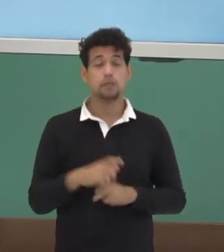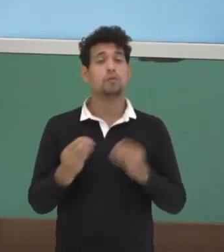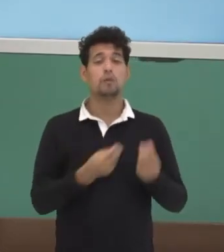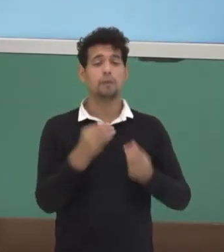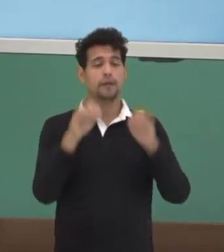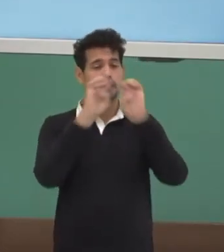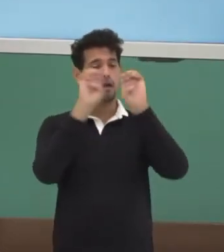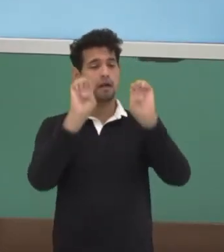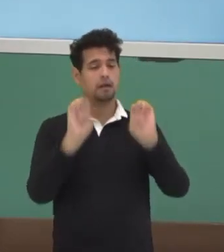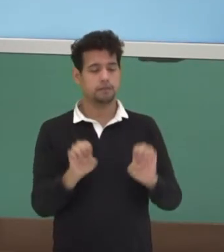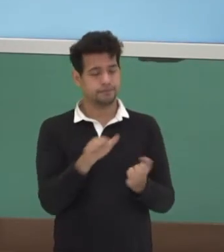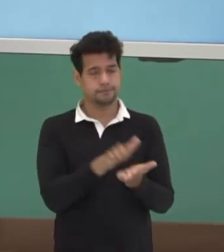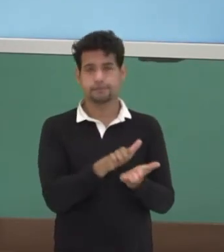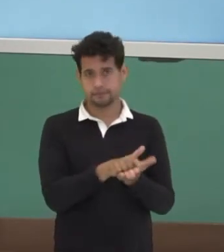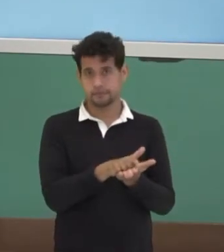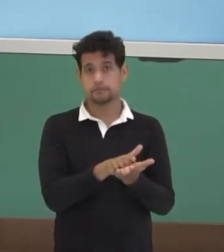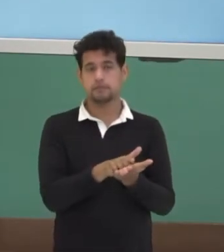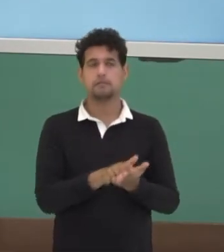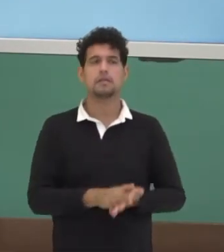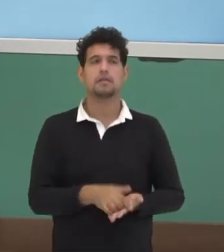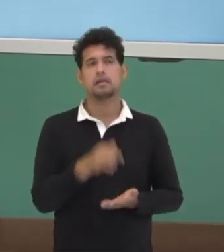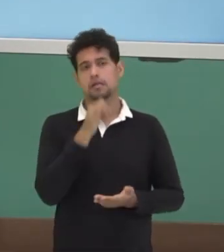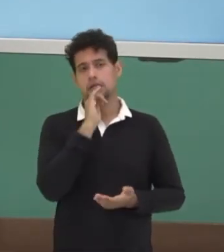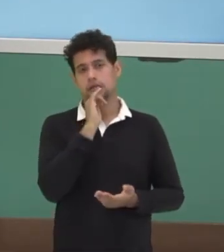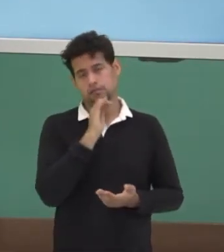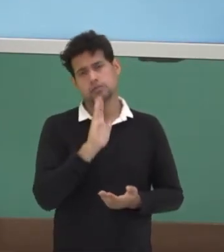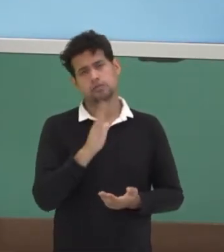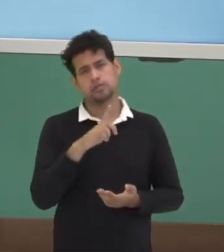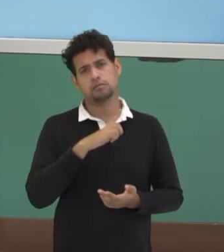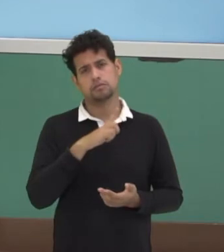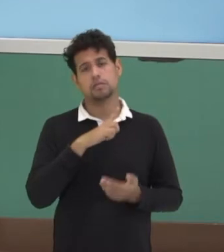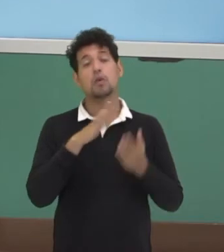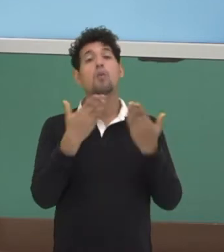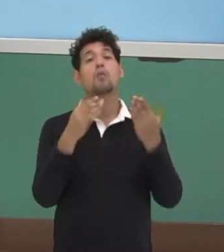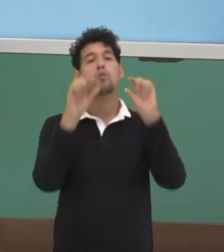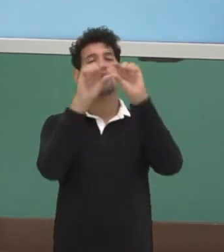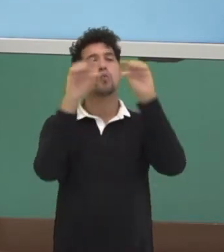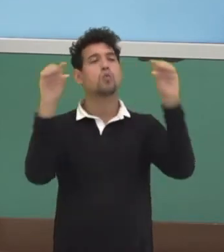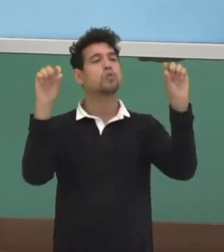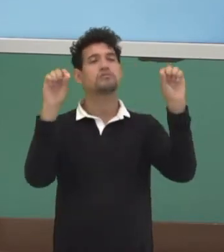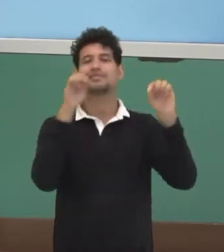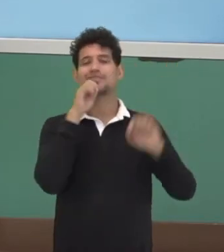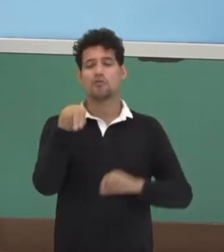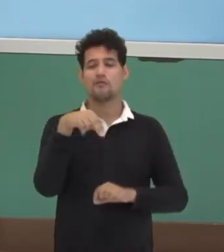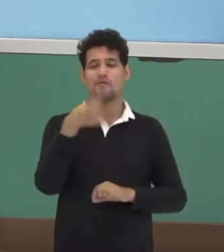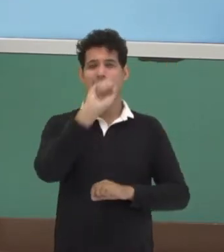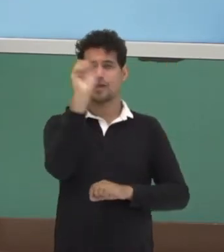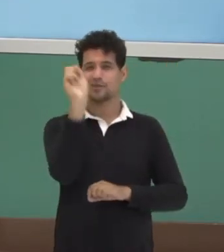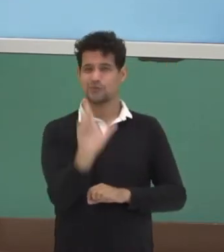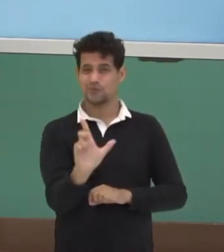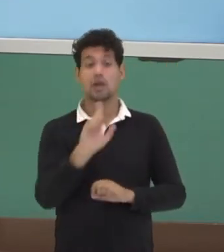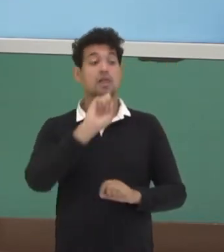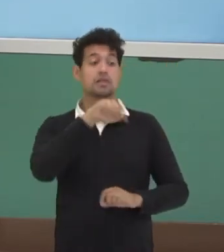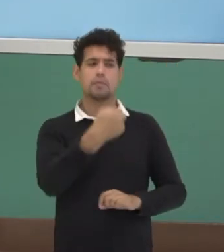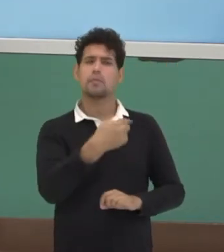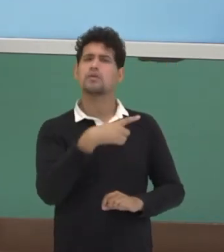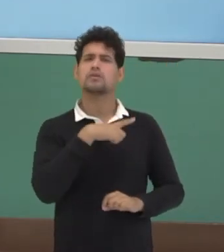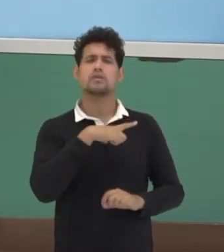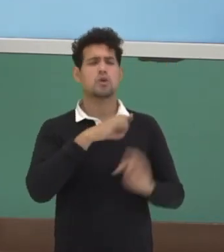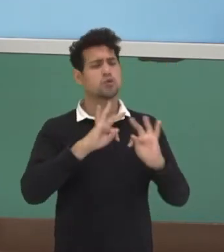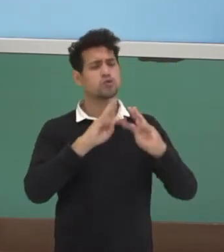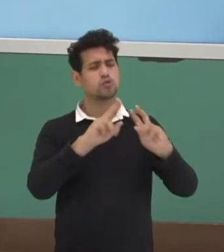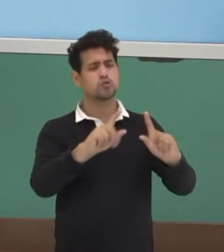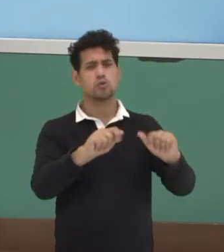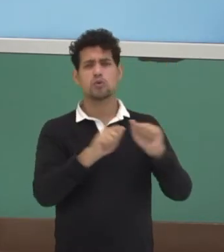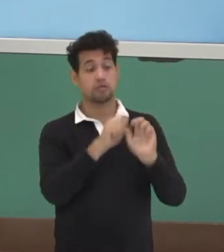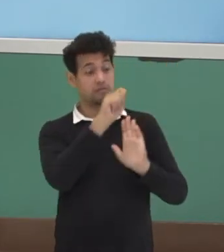do panfleto, Eu tenho aqui o título, né? Novembrinho Azul. Depois eu tenho aqui todo um